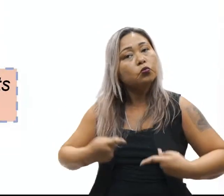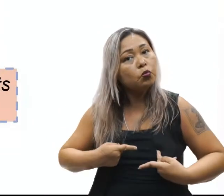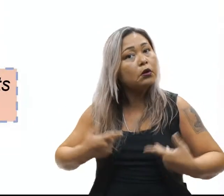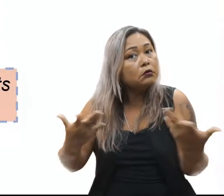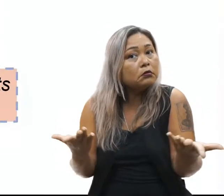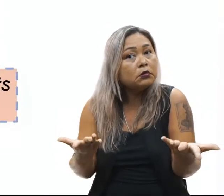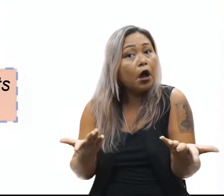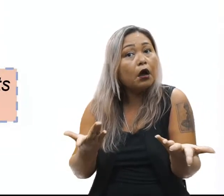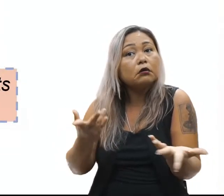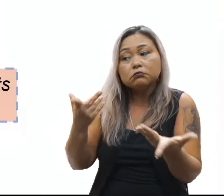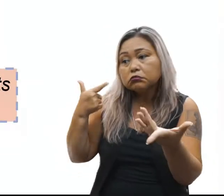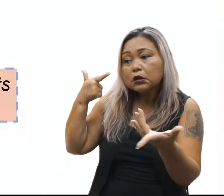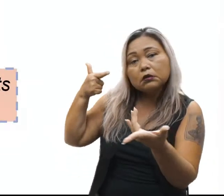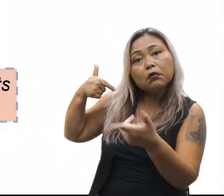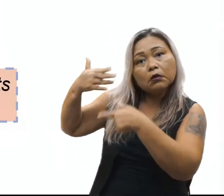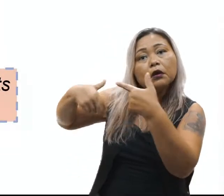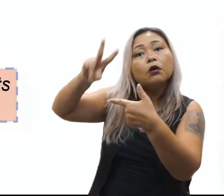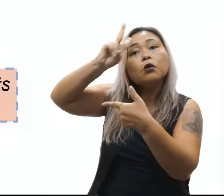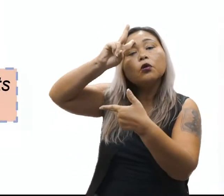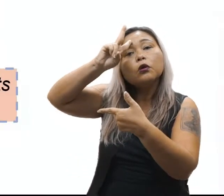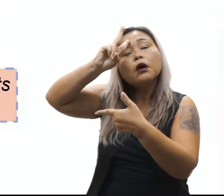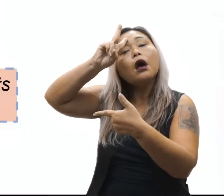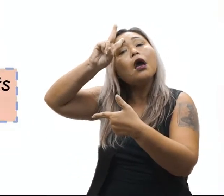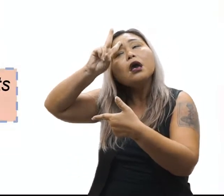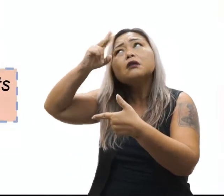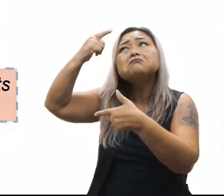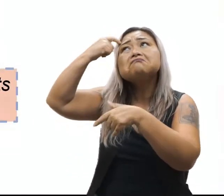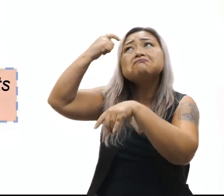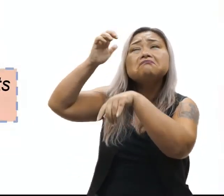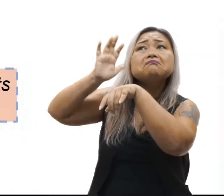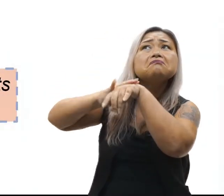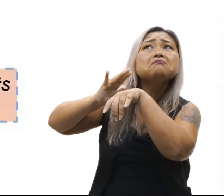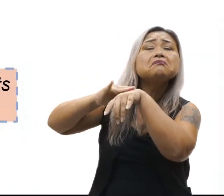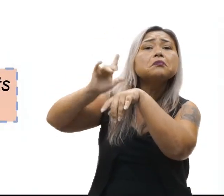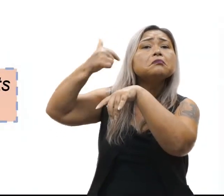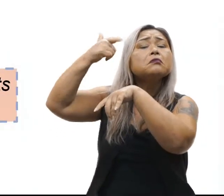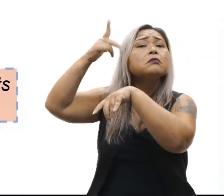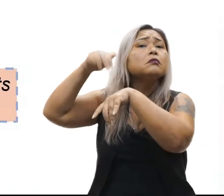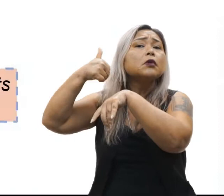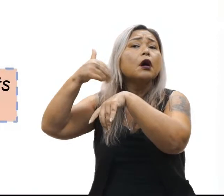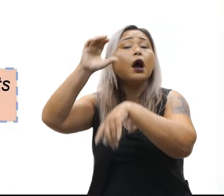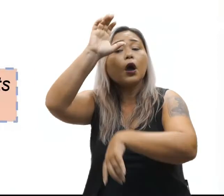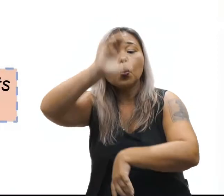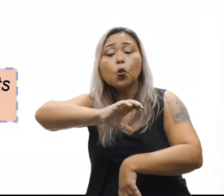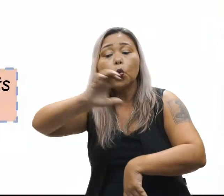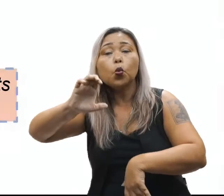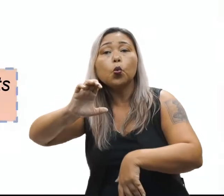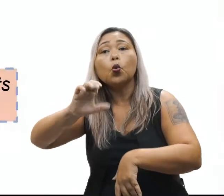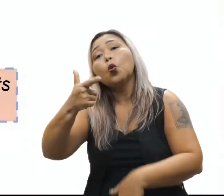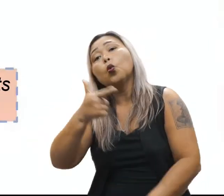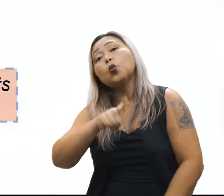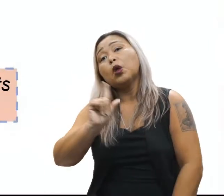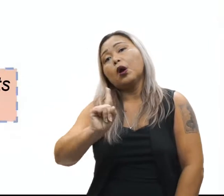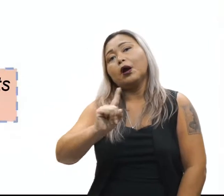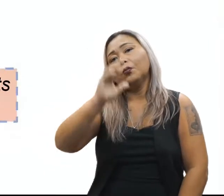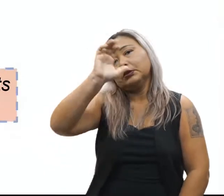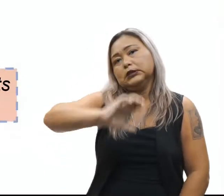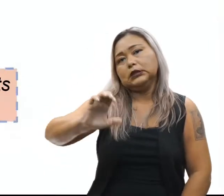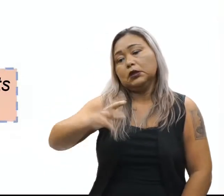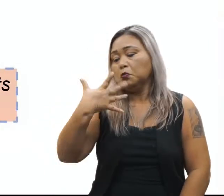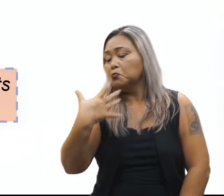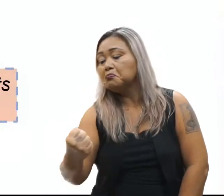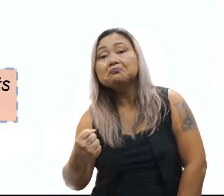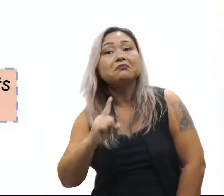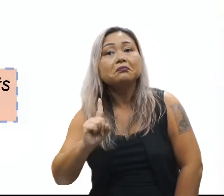da história ainda era uma ideia relacionada a ser cristão ou não ser cristão, né? Ou